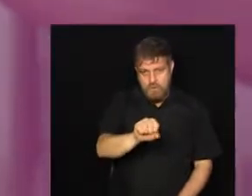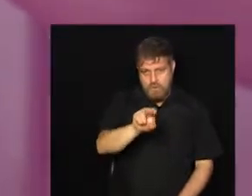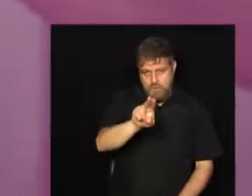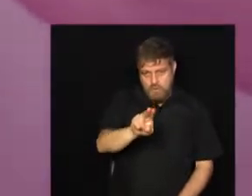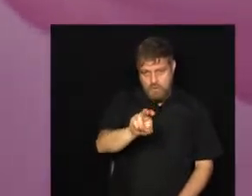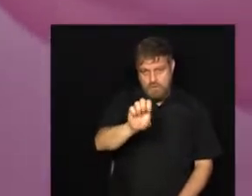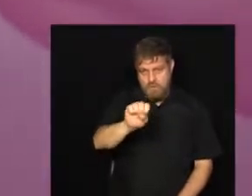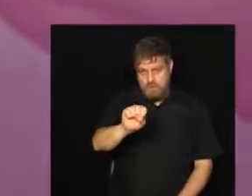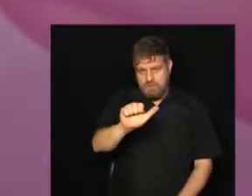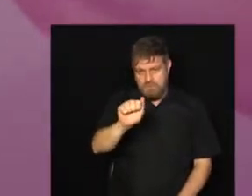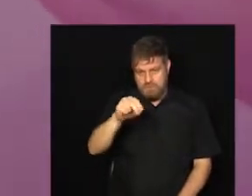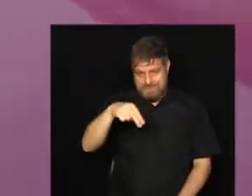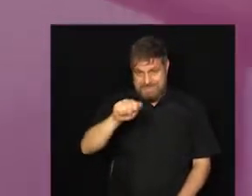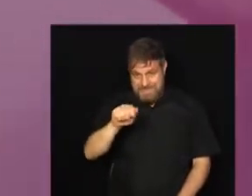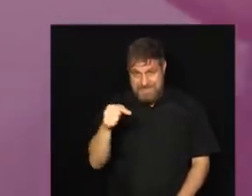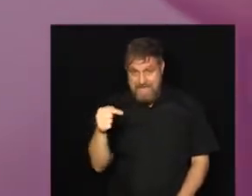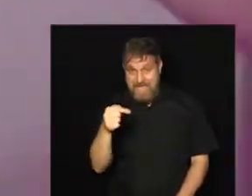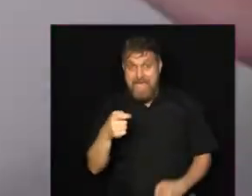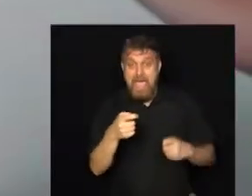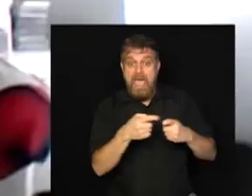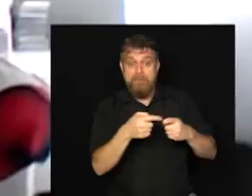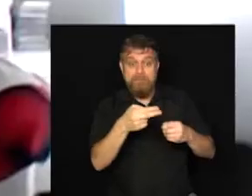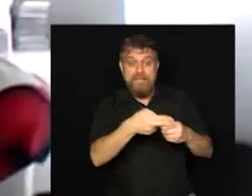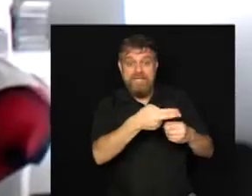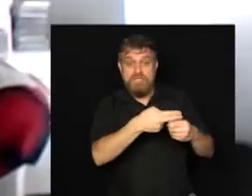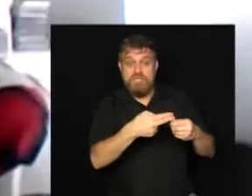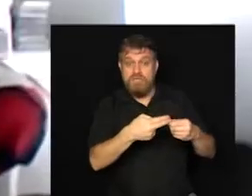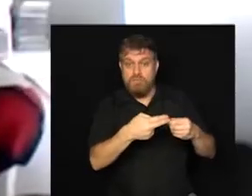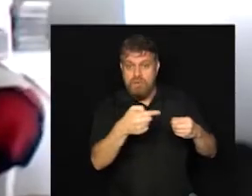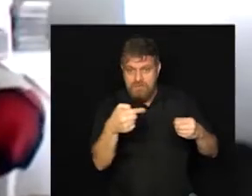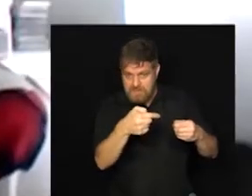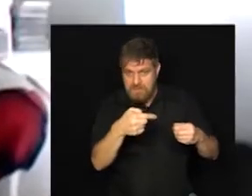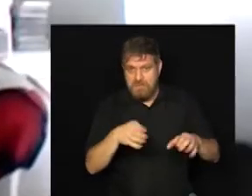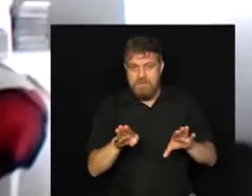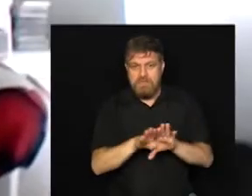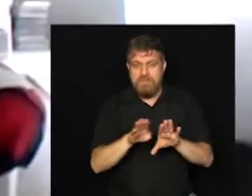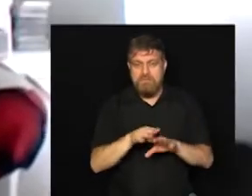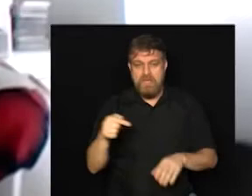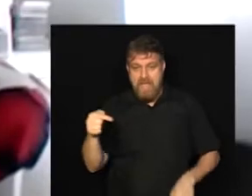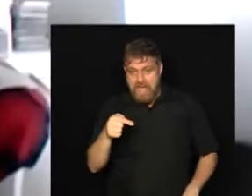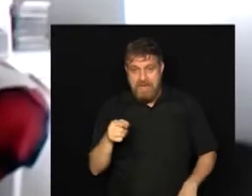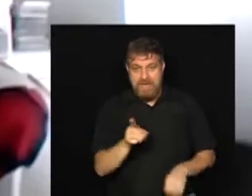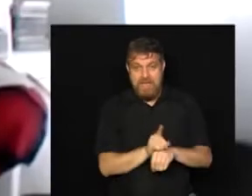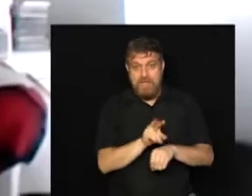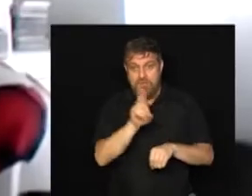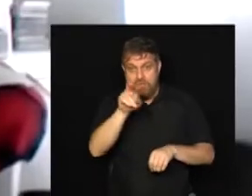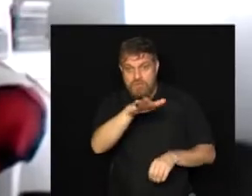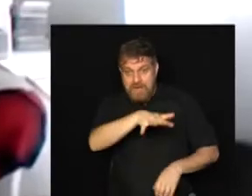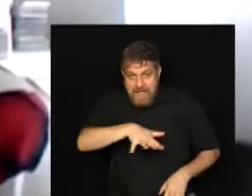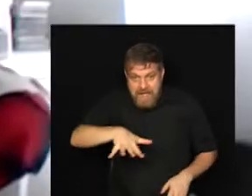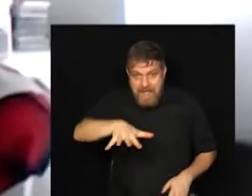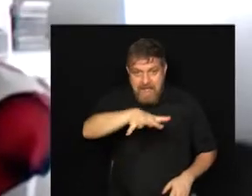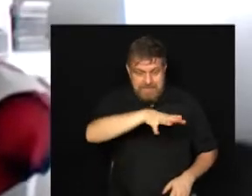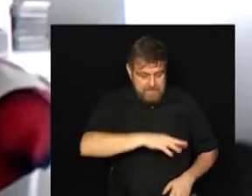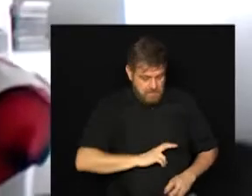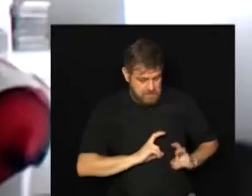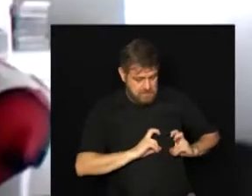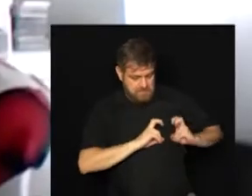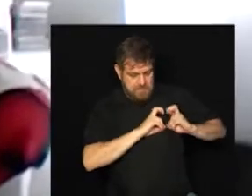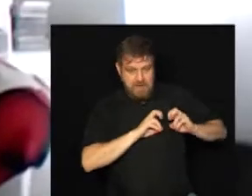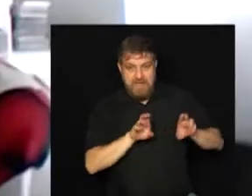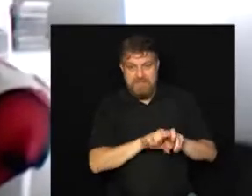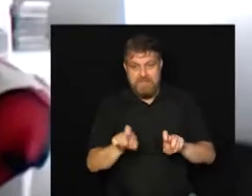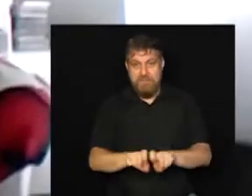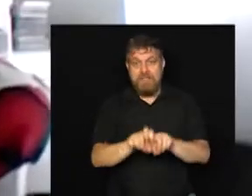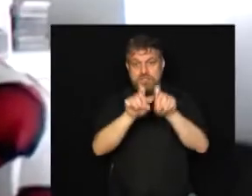é médica do Carisme e do Grupo Sonhe. A doutora Suzana é doutora na área de câncer de mama e no